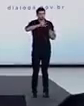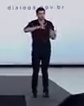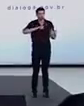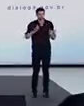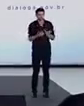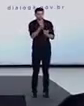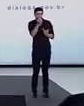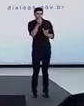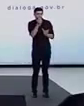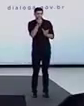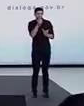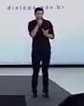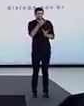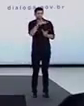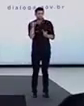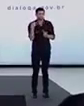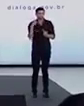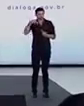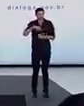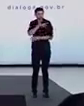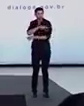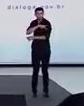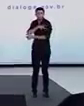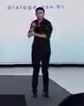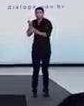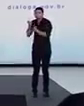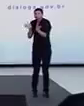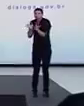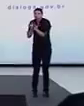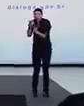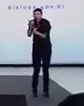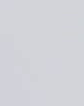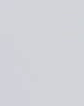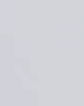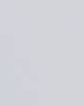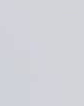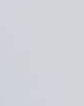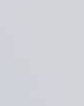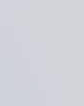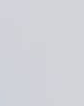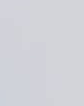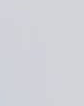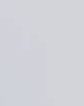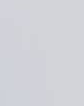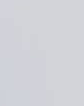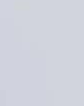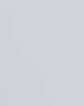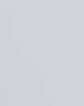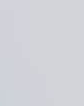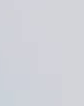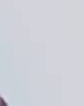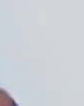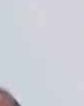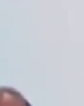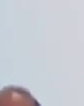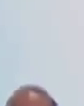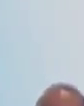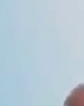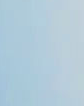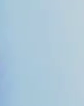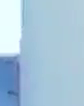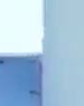6. Aqui no Piauí, está batendo em 20. Portanto, eu já conversei com o governador, a gente tem as cidades